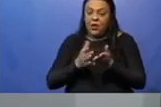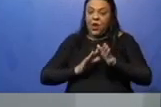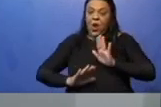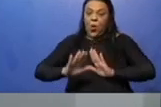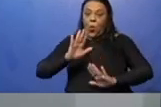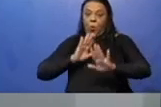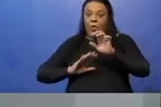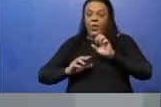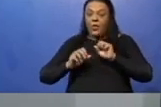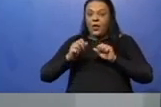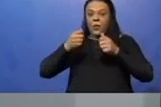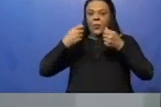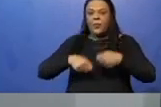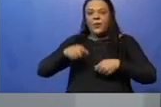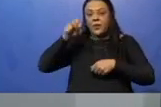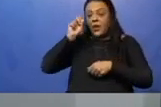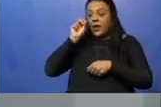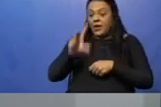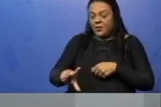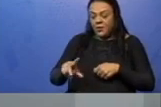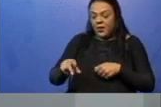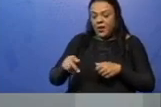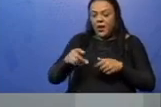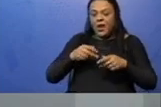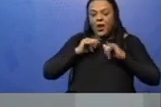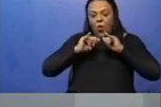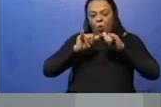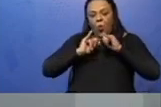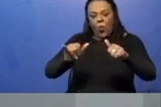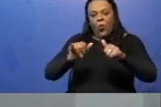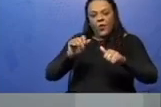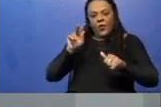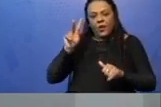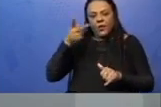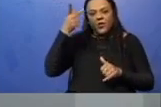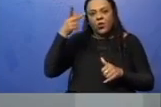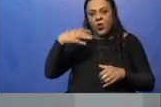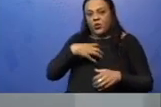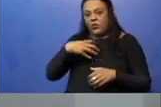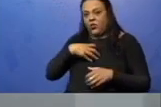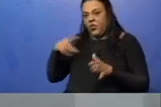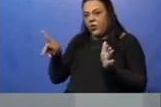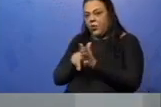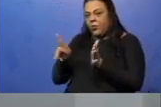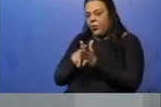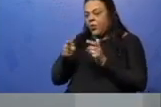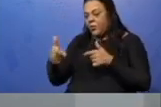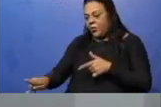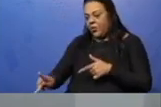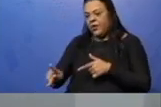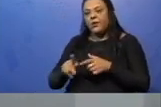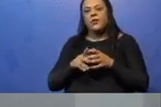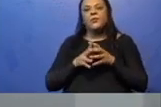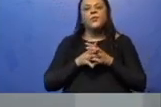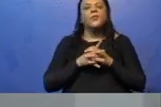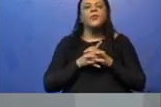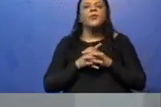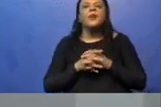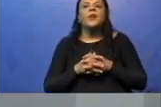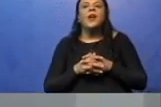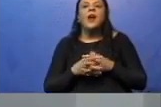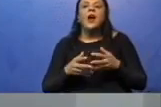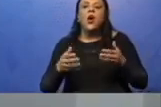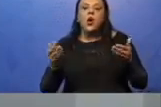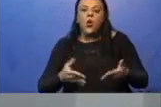conta, porque ele vai contar a história sempre do seu jeito. Tá? Então, vamos retomar o que nós vimos hoje? Olha lá.